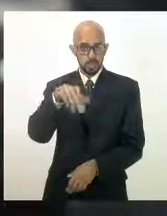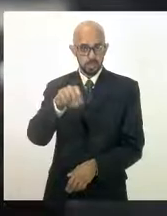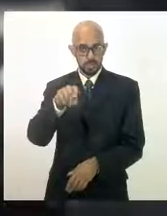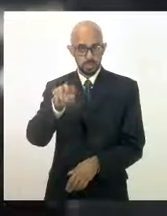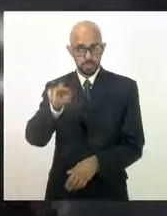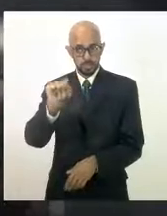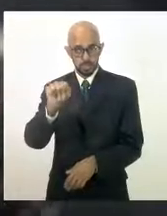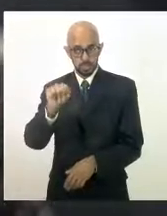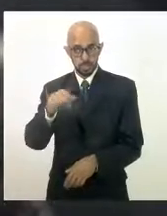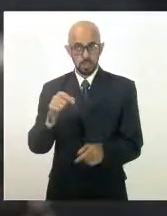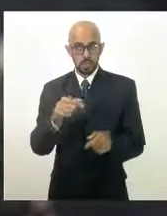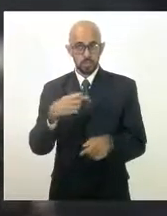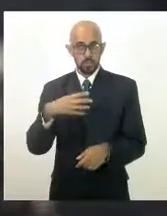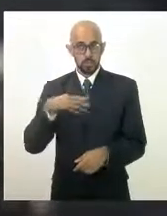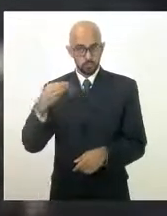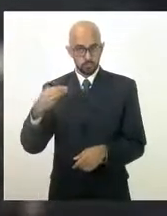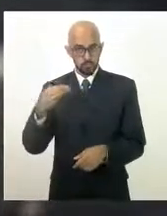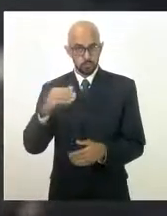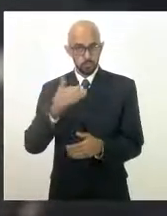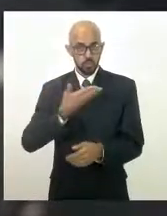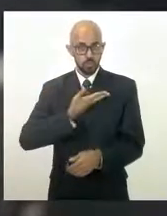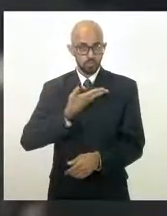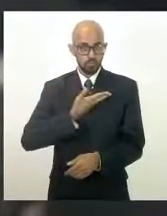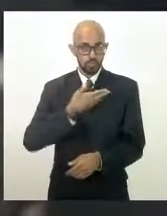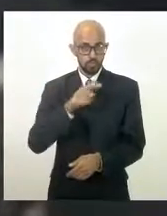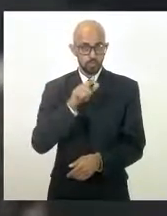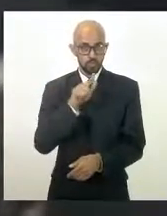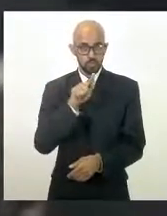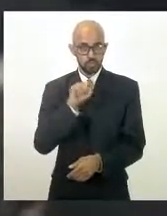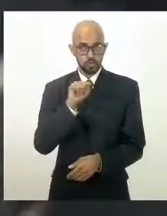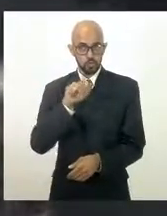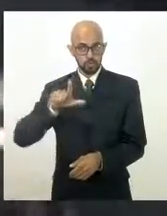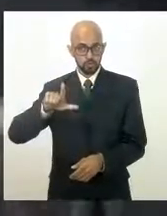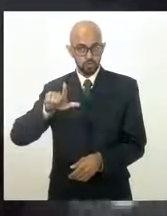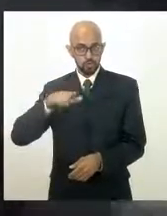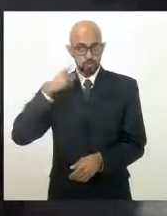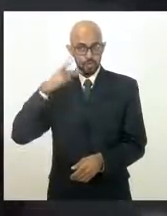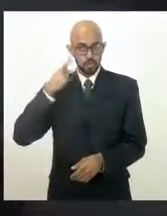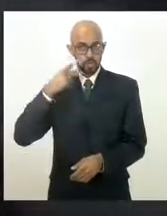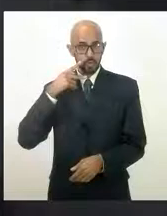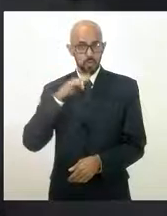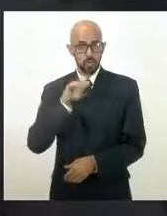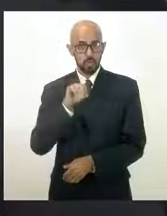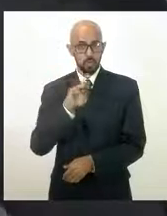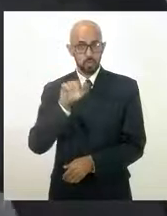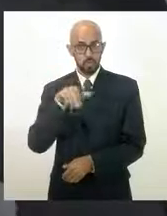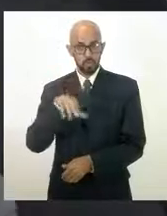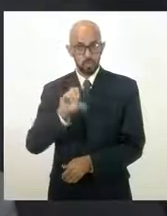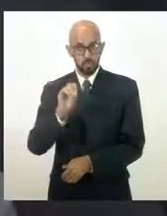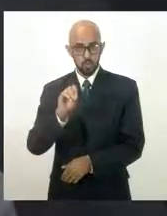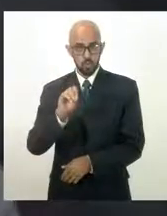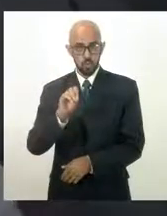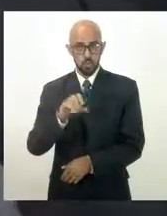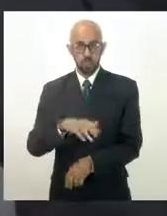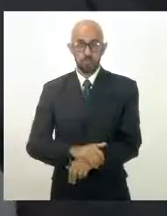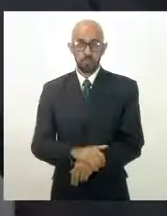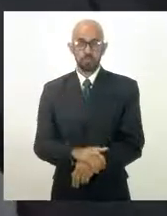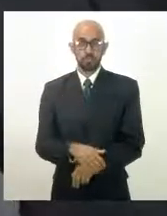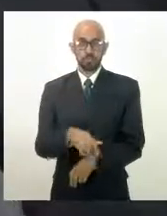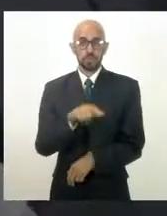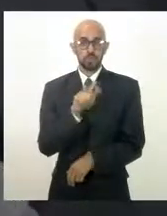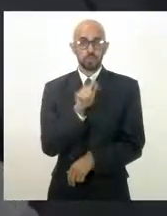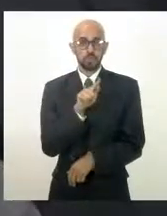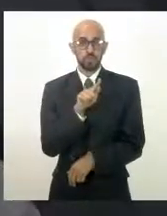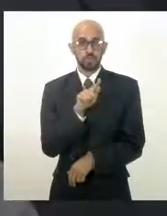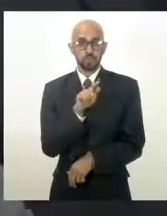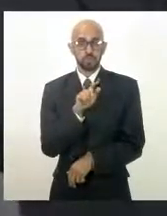filho do nosso amigo Gil, nosso querido, saudoso Gil, vereador Bruno Viana, Jerusa Peixoto,